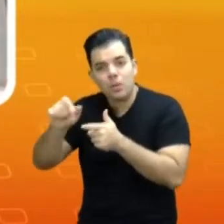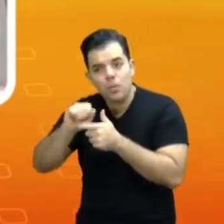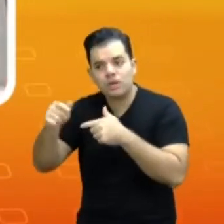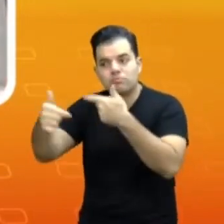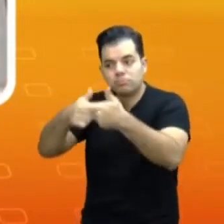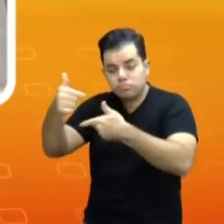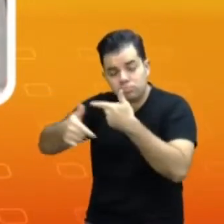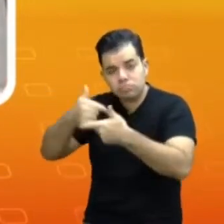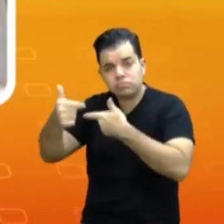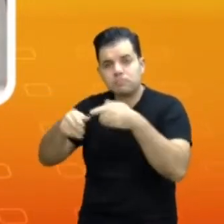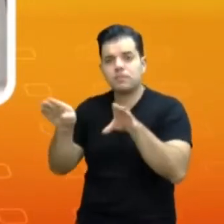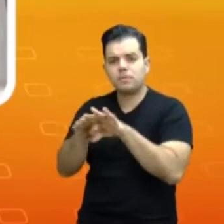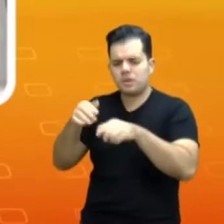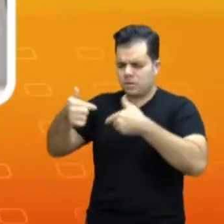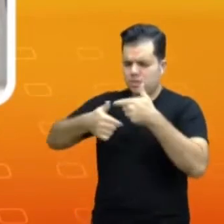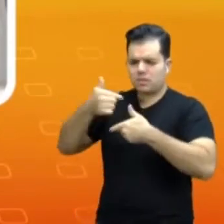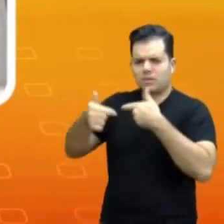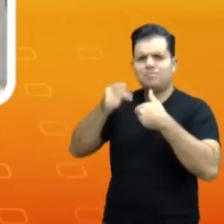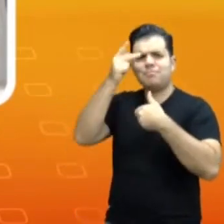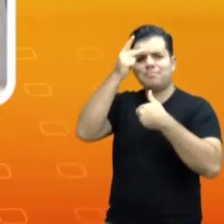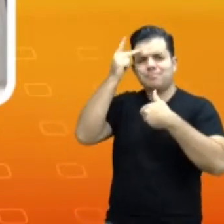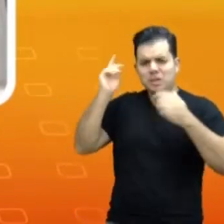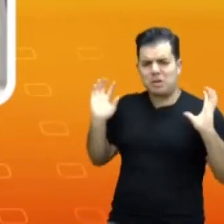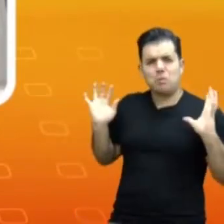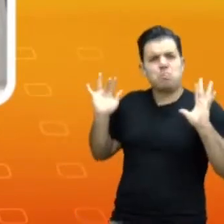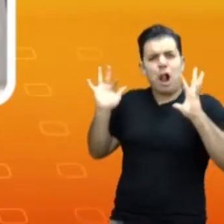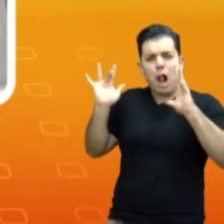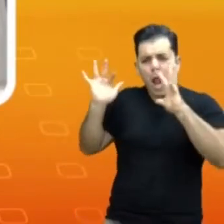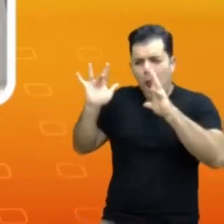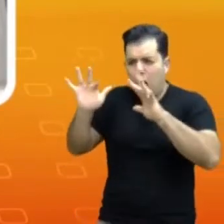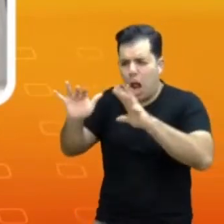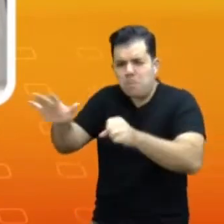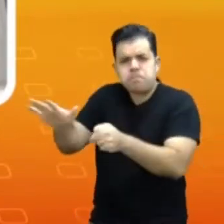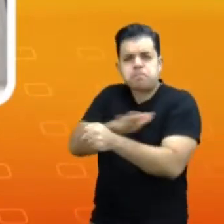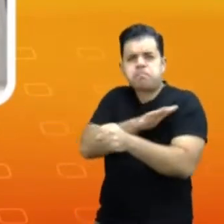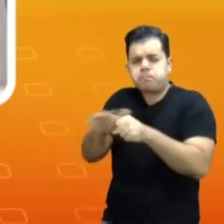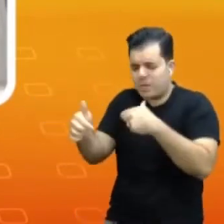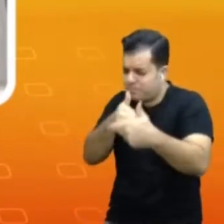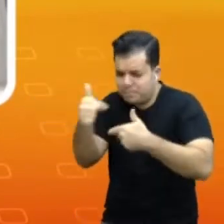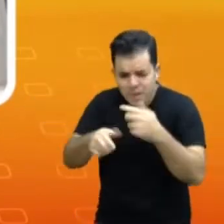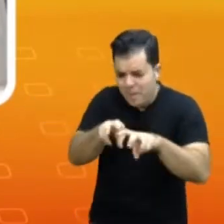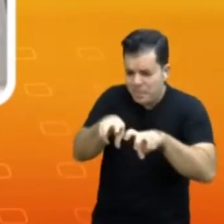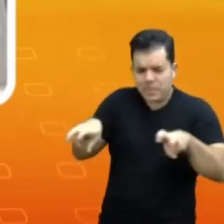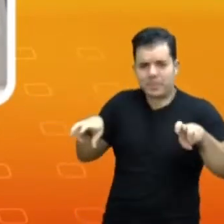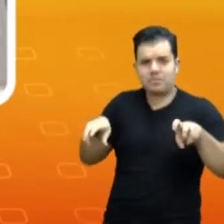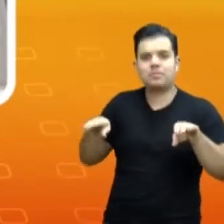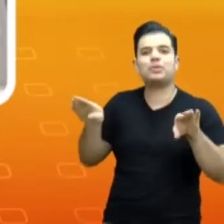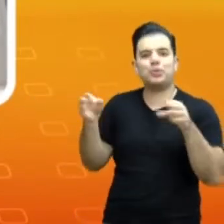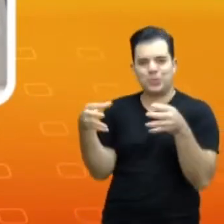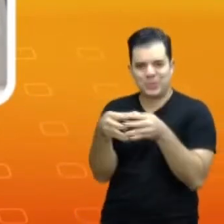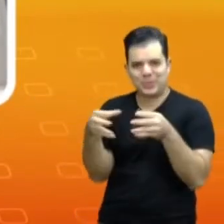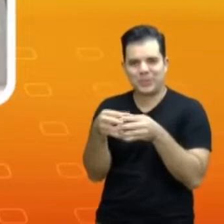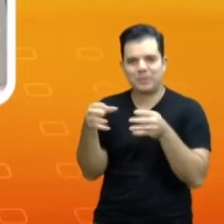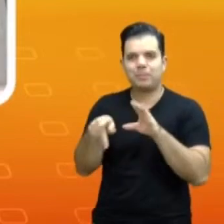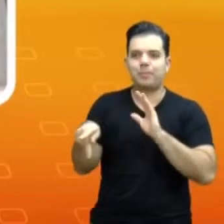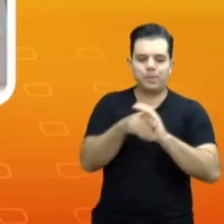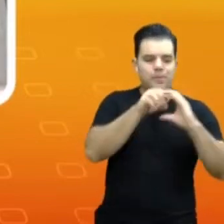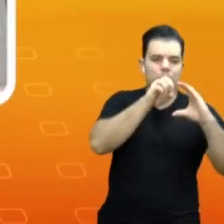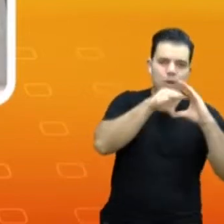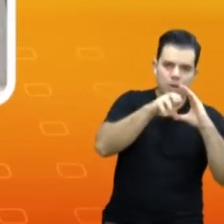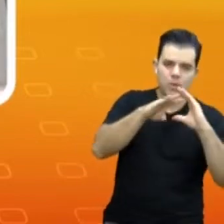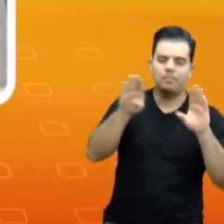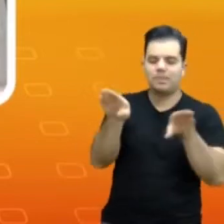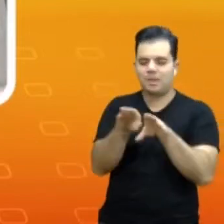de trabalho e trabalhava com muita gente no local. Então, a Band, não diferente da Globo e de